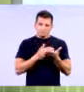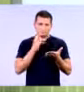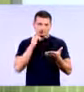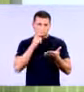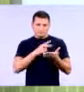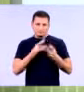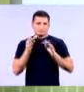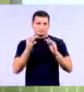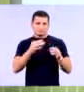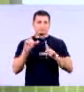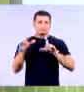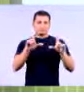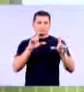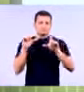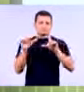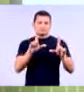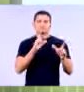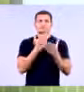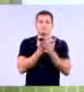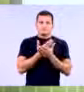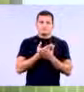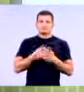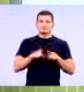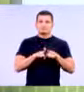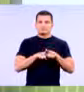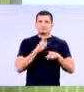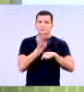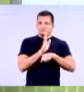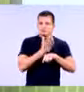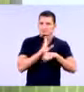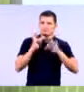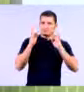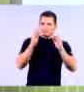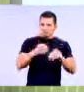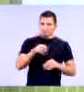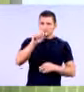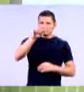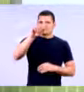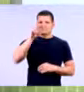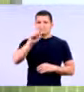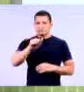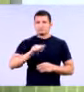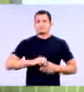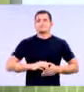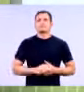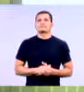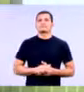as teleaulas, realizado todas as atividades do ambiente, feito todas as atividades em sala, que tá de graça.